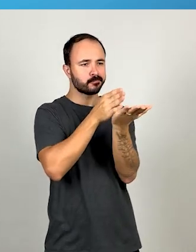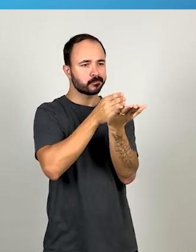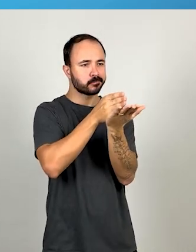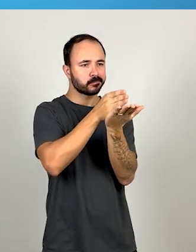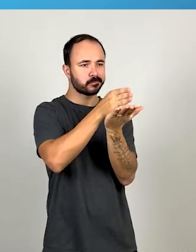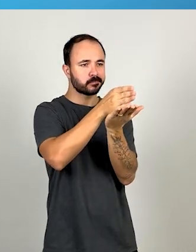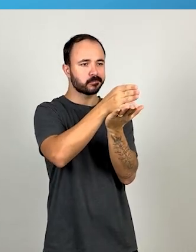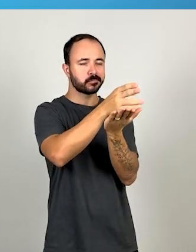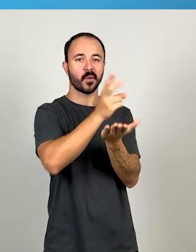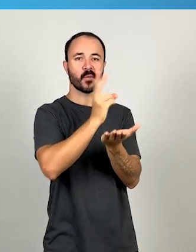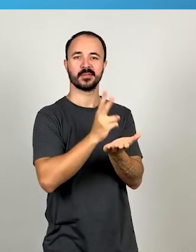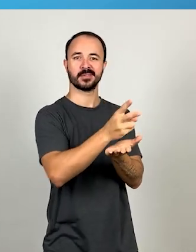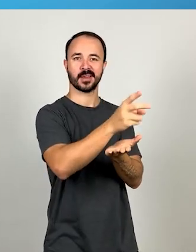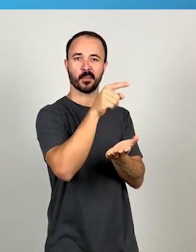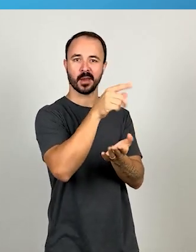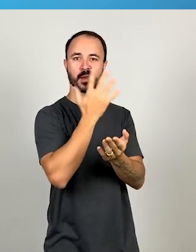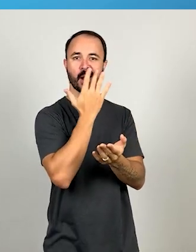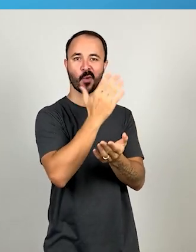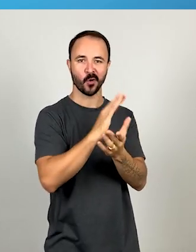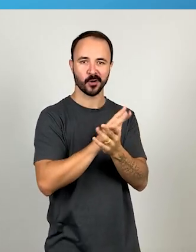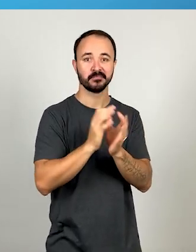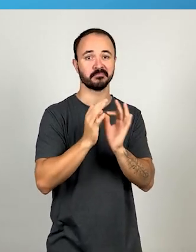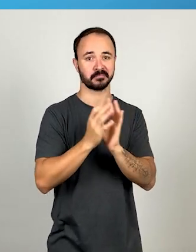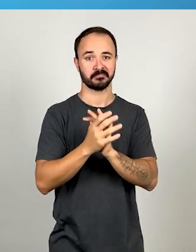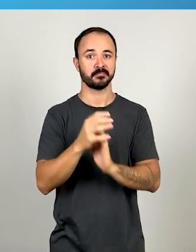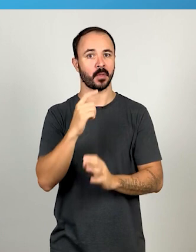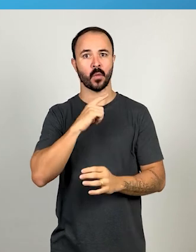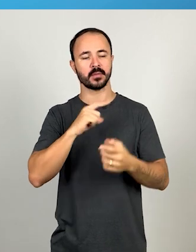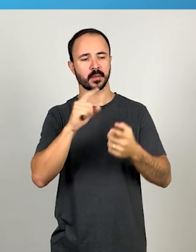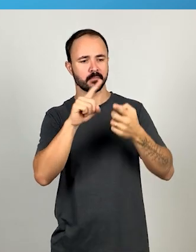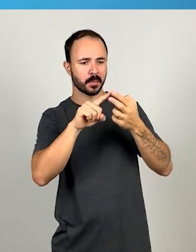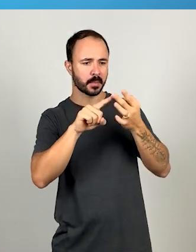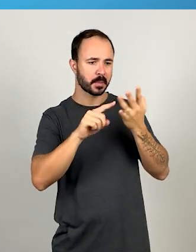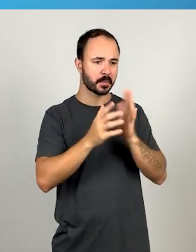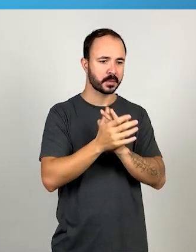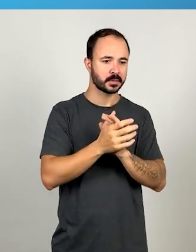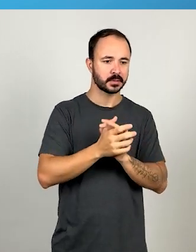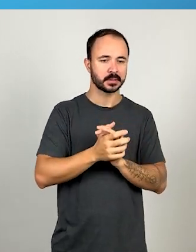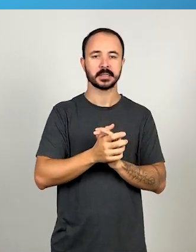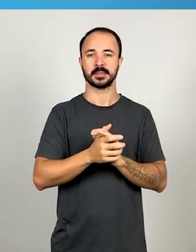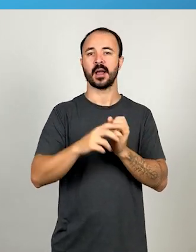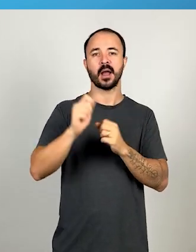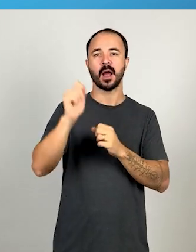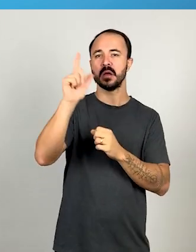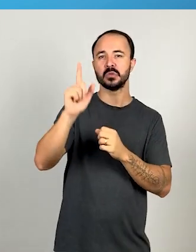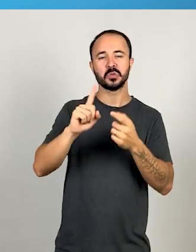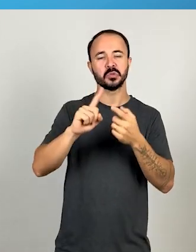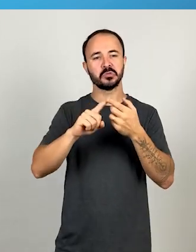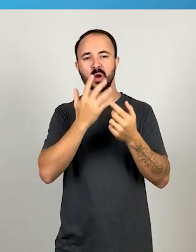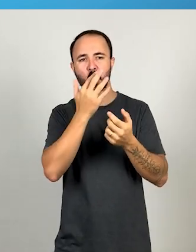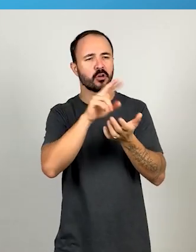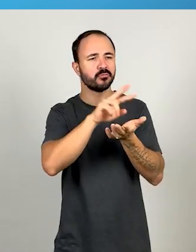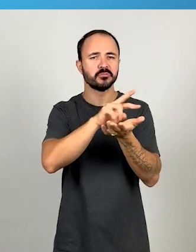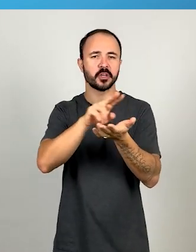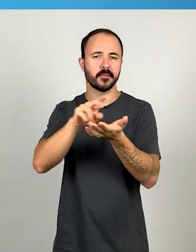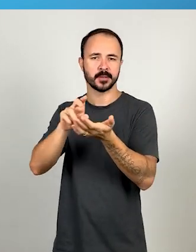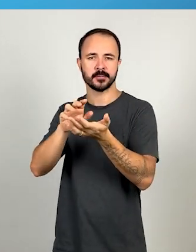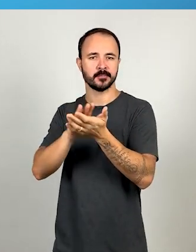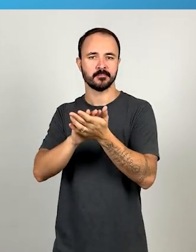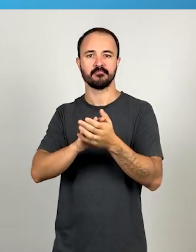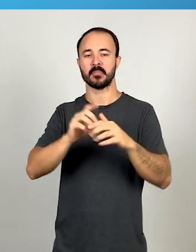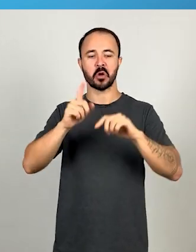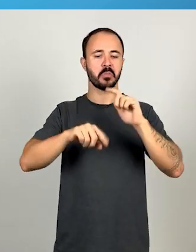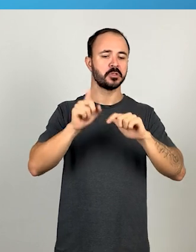como pinos, pinos azuis simples, pinos azuis maiores, peças de fixação, forma de H na forma de